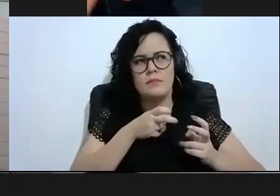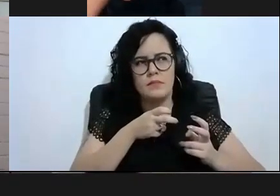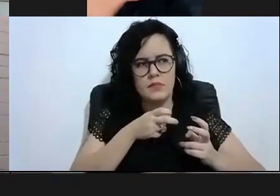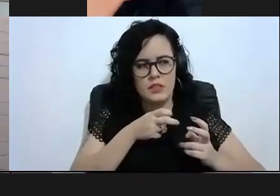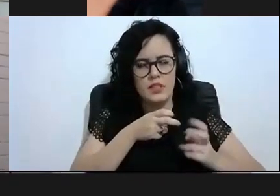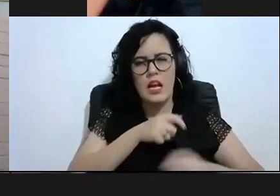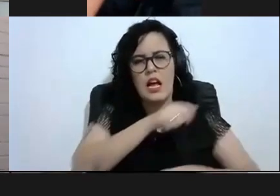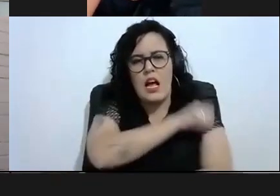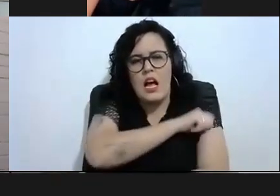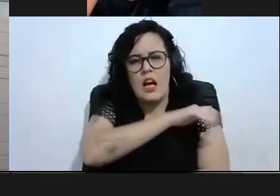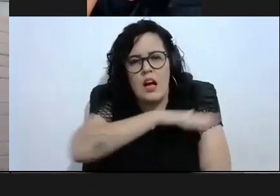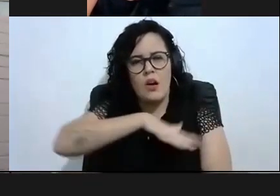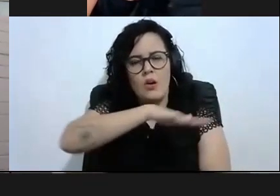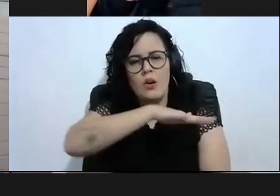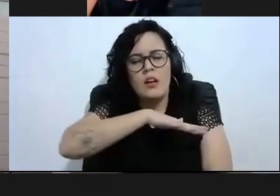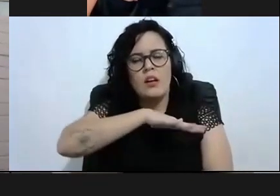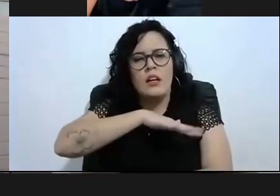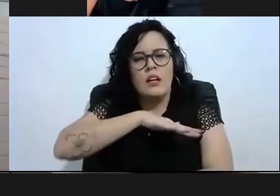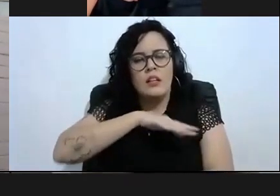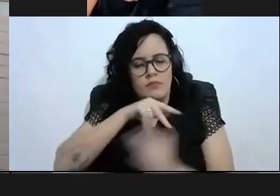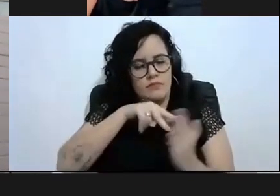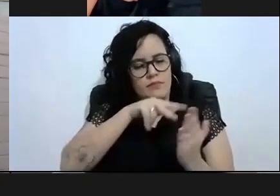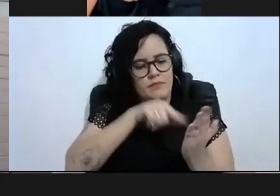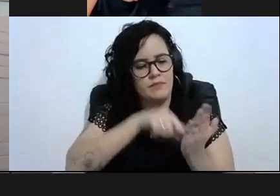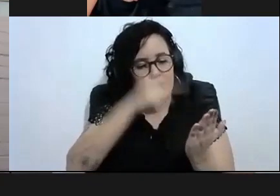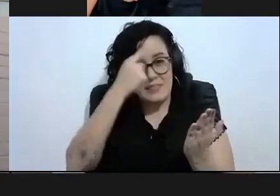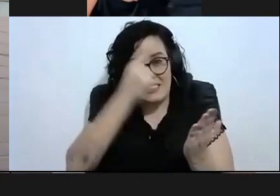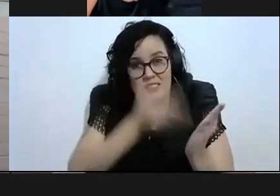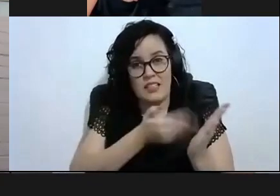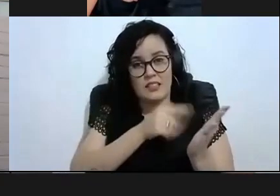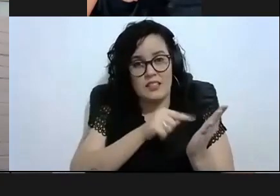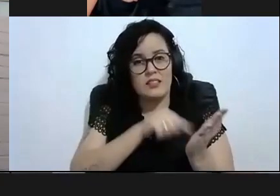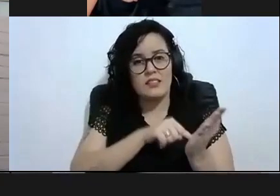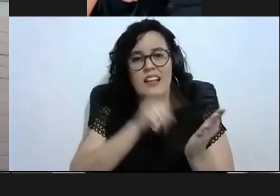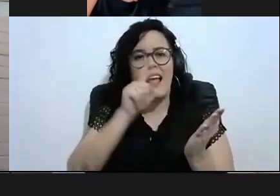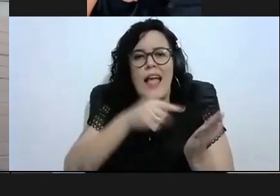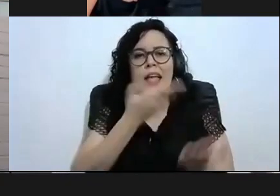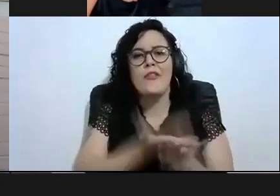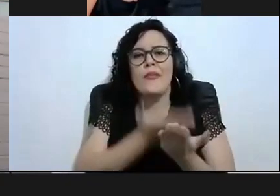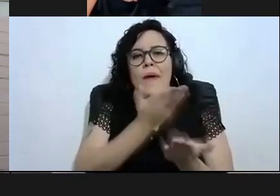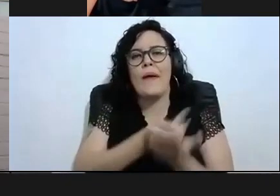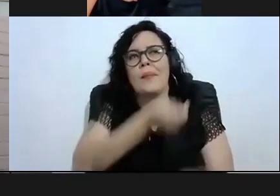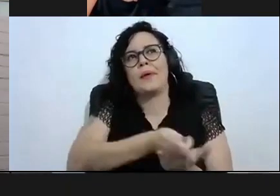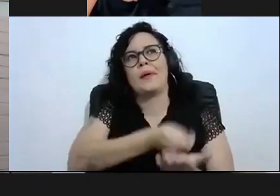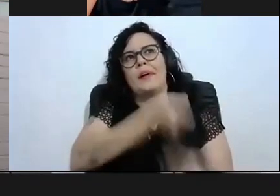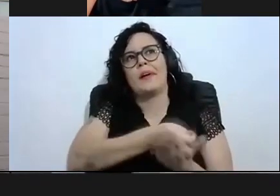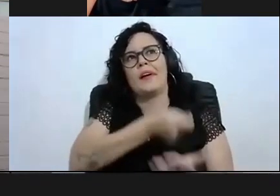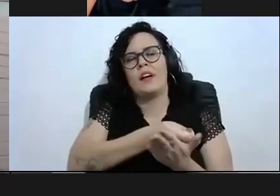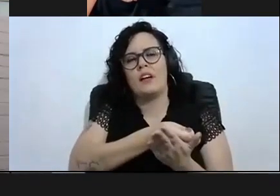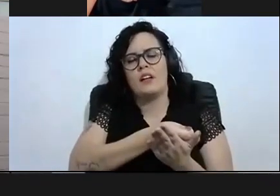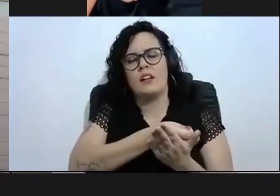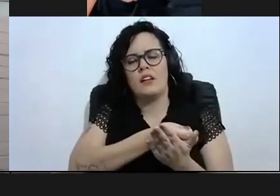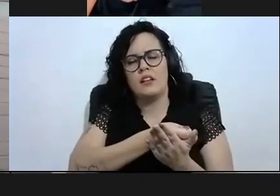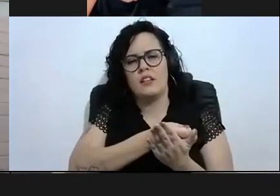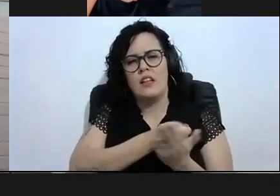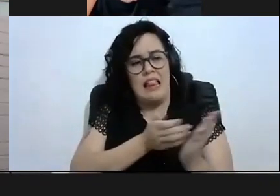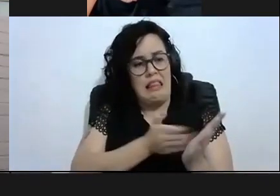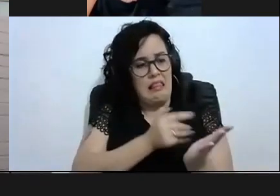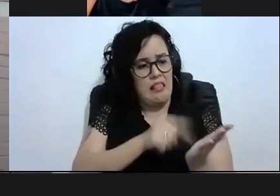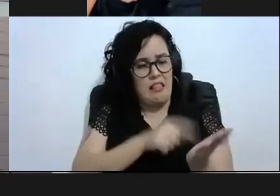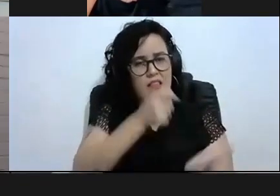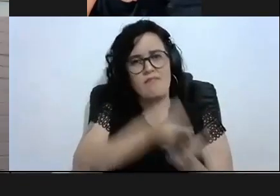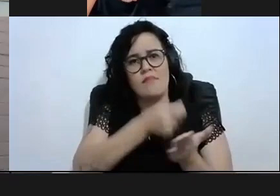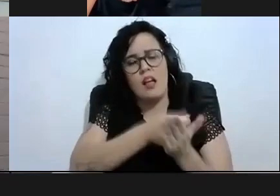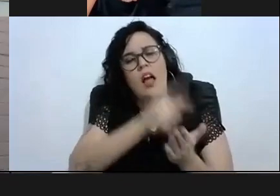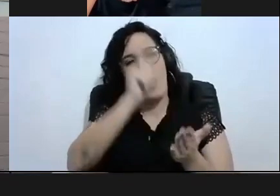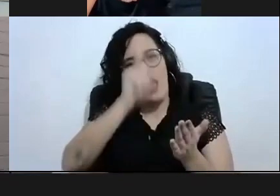alunos, muitas vezes, eles entendem o livro como um objeto escolar. Porque, de fato, assim, o objeto livro, ele só